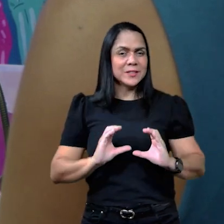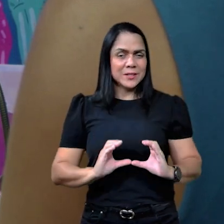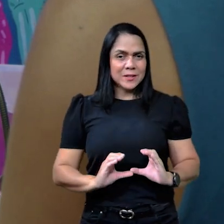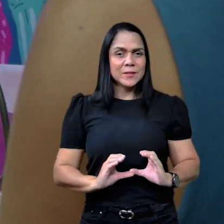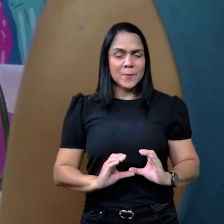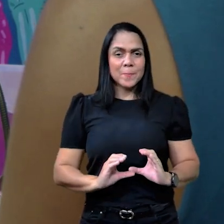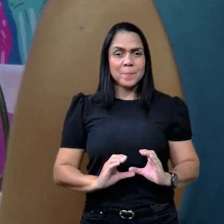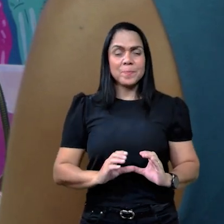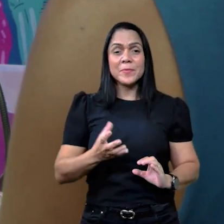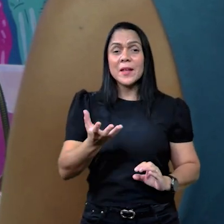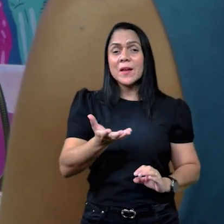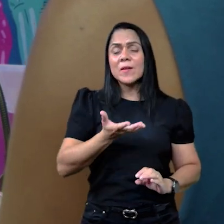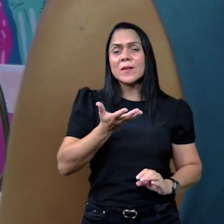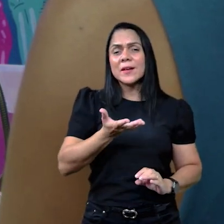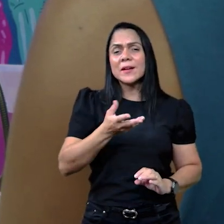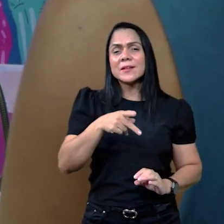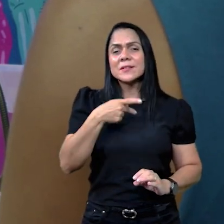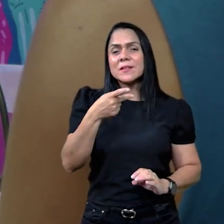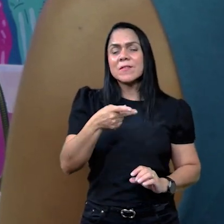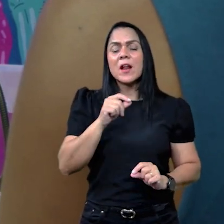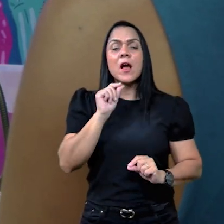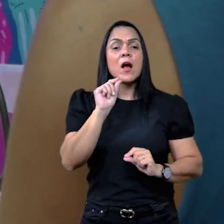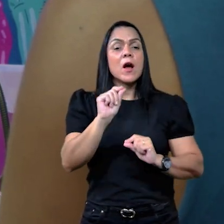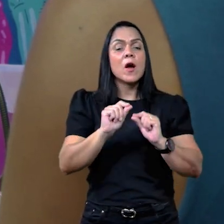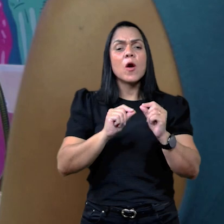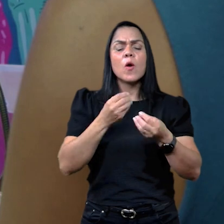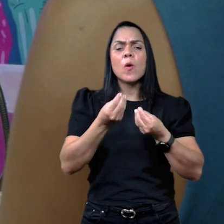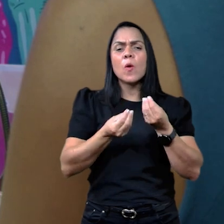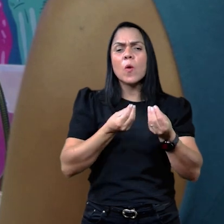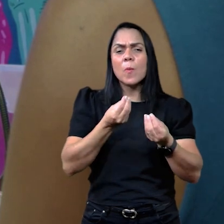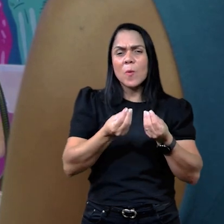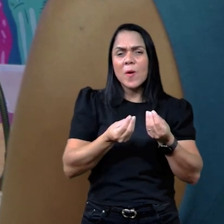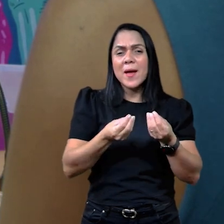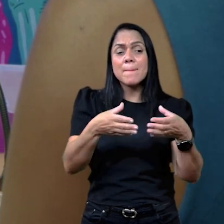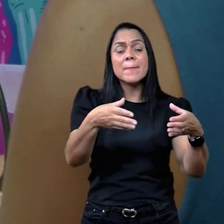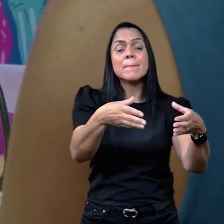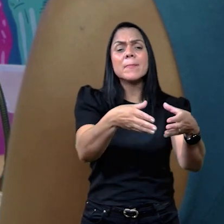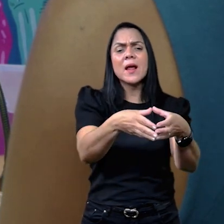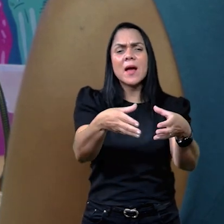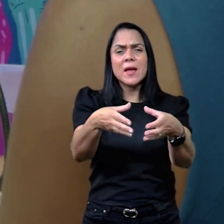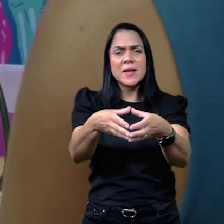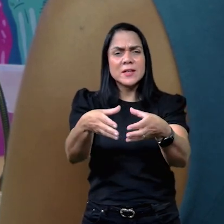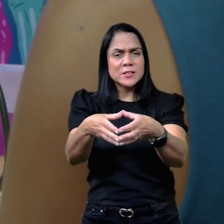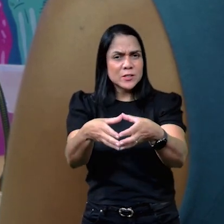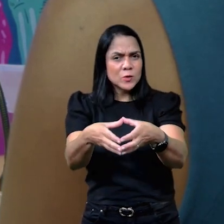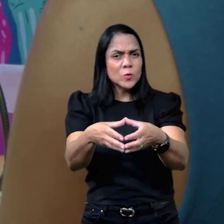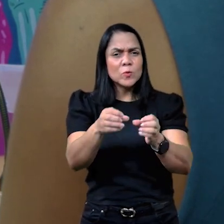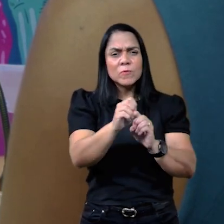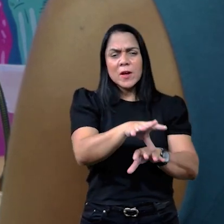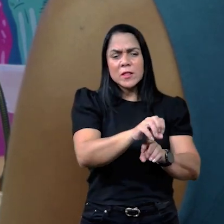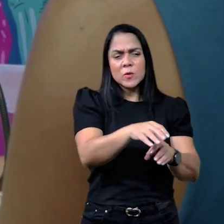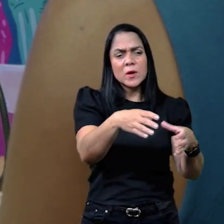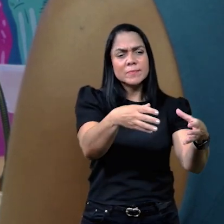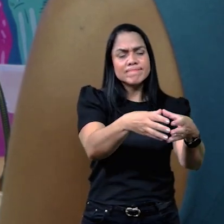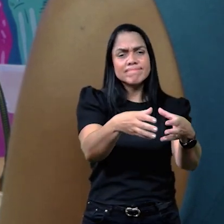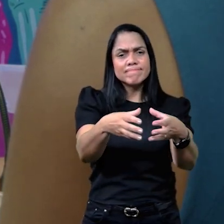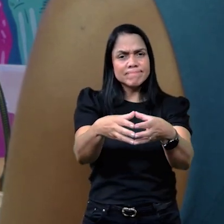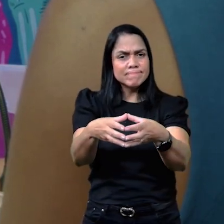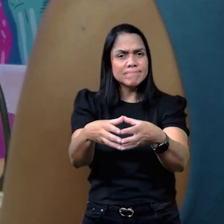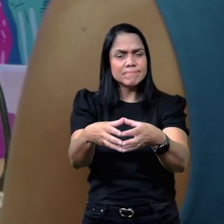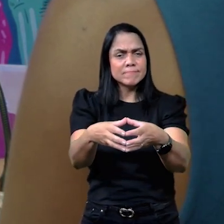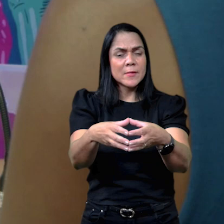vocês falassem um pouco sobre como é essa questão para essas comunidades. Acredito ser um pouco mais complexo,